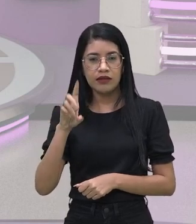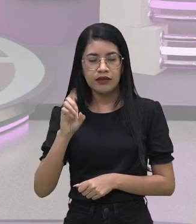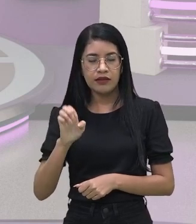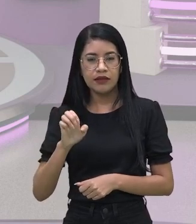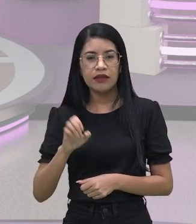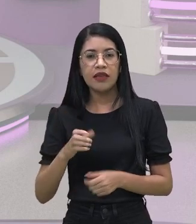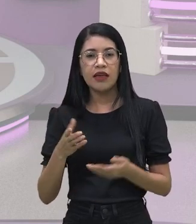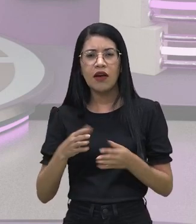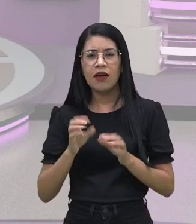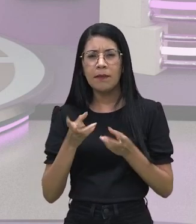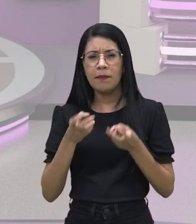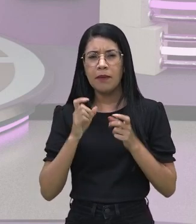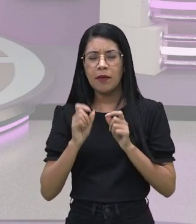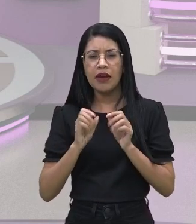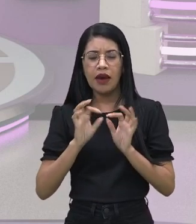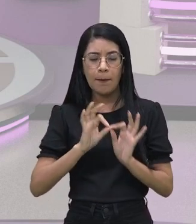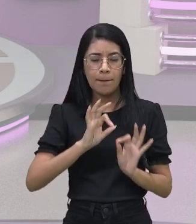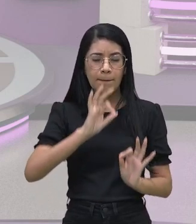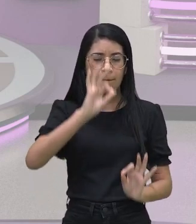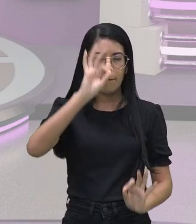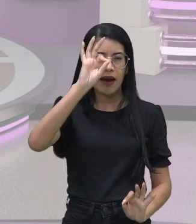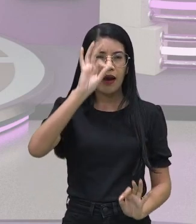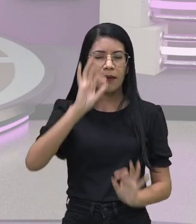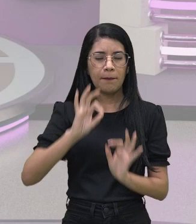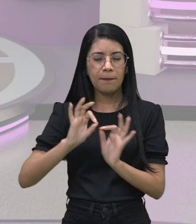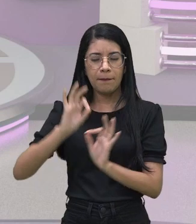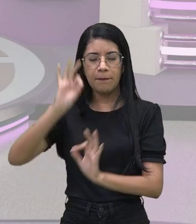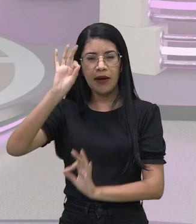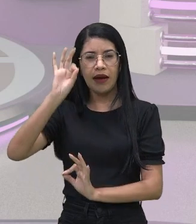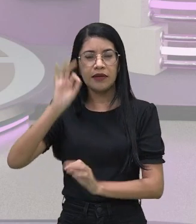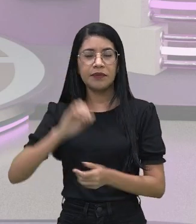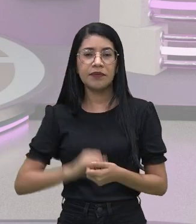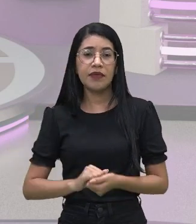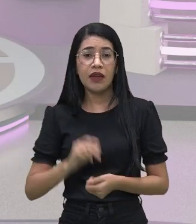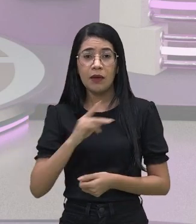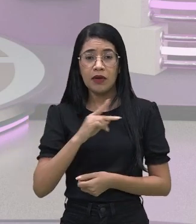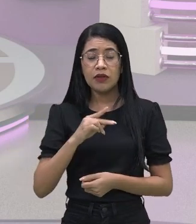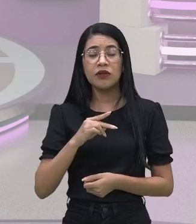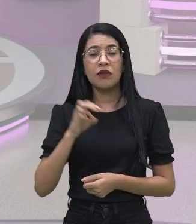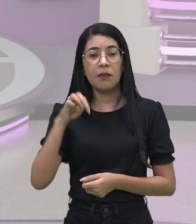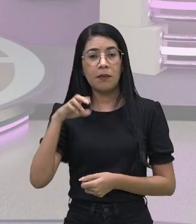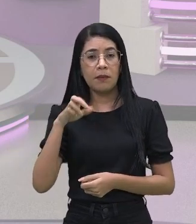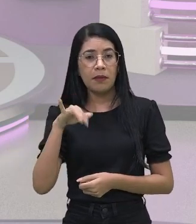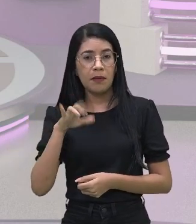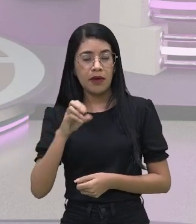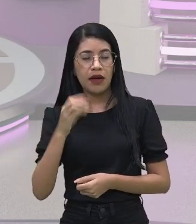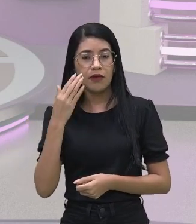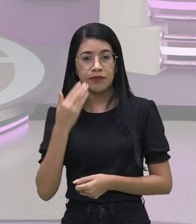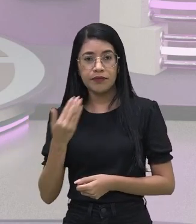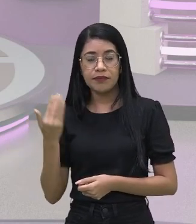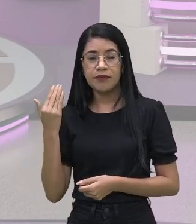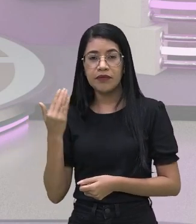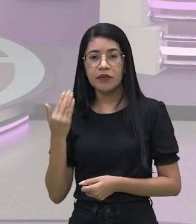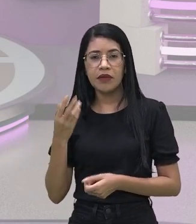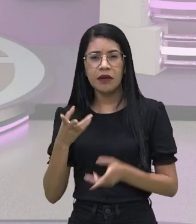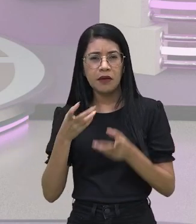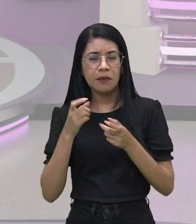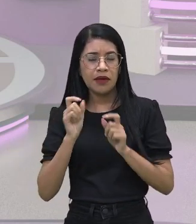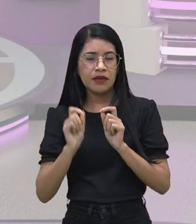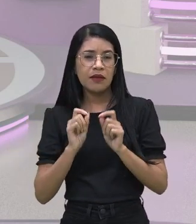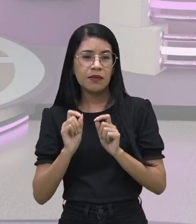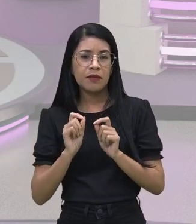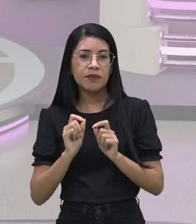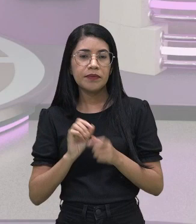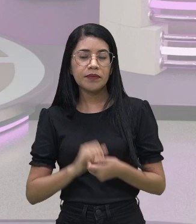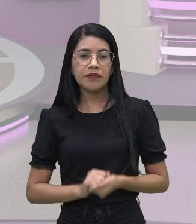agora aí as alturas destacadas. Não é? O professor Mário tem essa altura sinalizada, como vocês podem